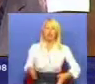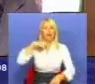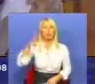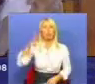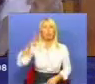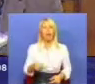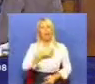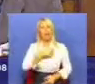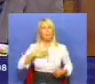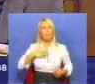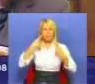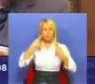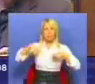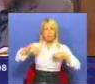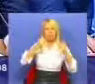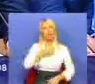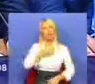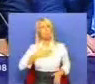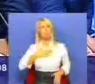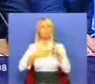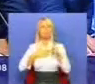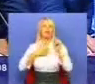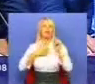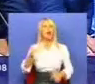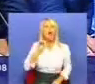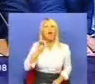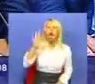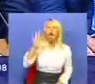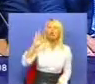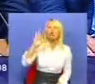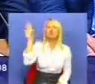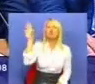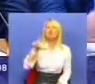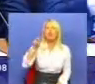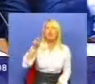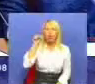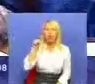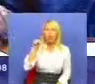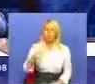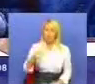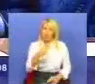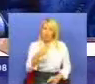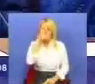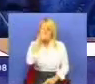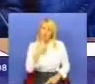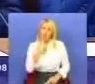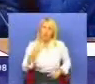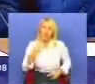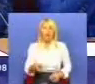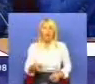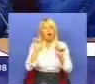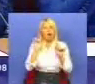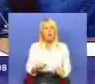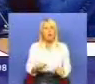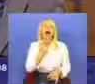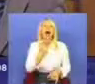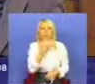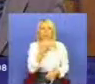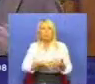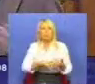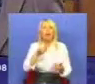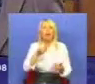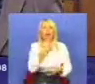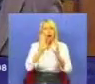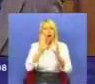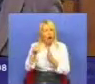empresarial. Desde 14 de junho, diz o Governo, seria sociedade anónima. Acresce ainda que vimos a saber pela comunicação social que há